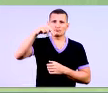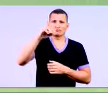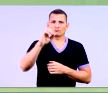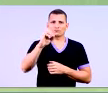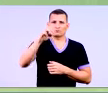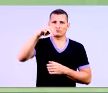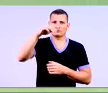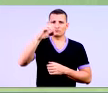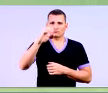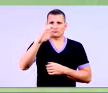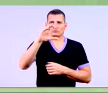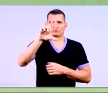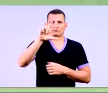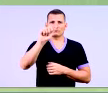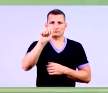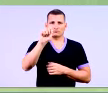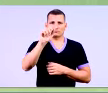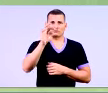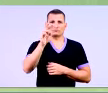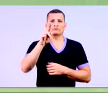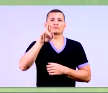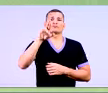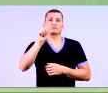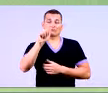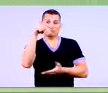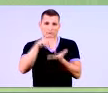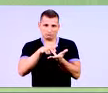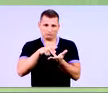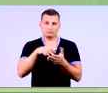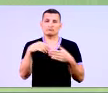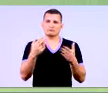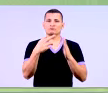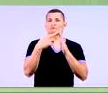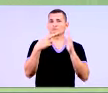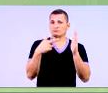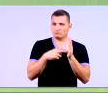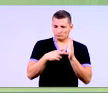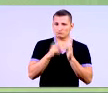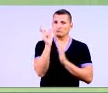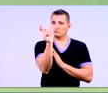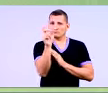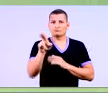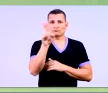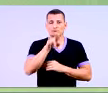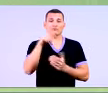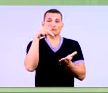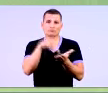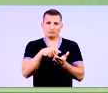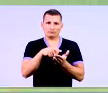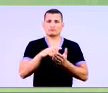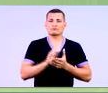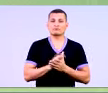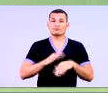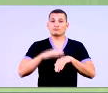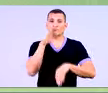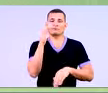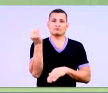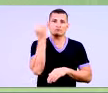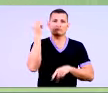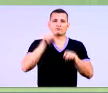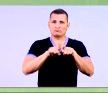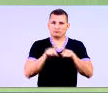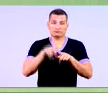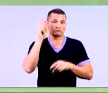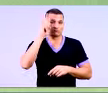validar ou seja eu estou utilizando o nome de uma variável corretamente o mais importante também